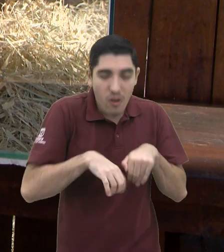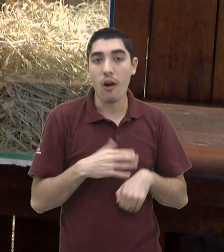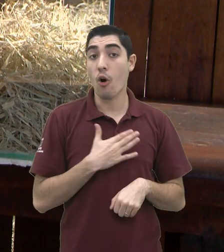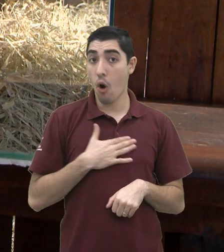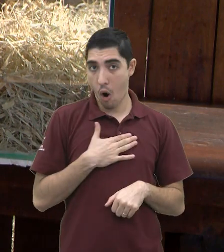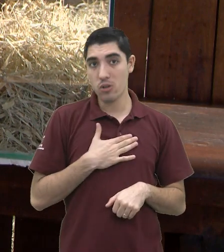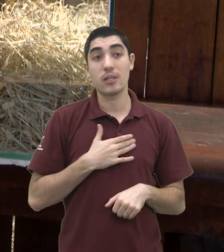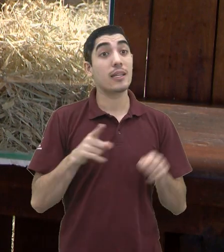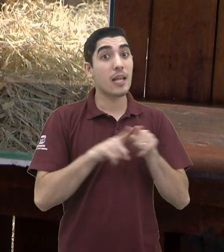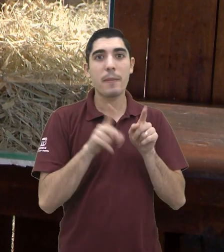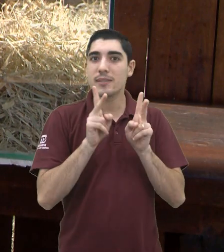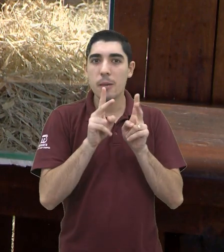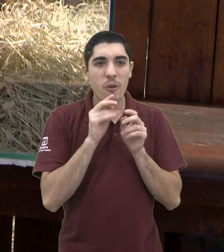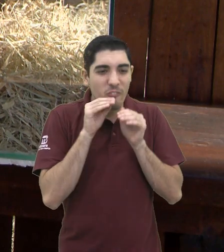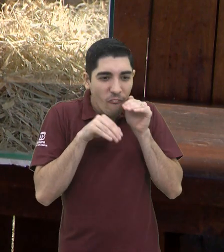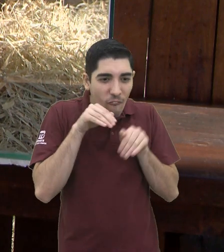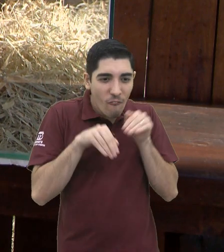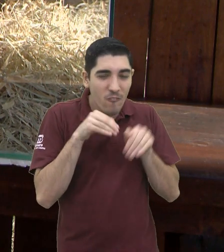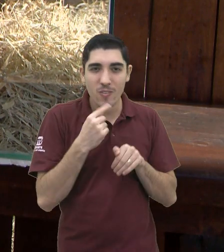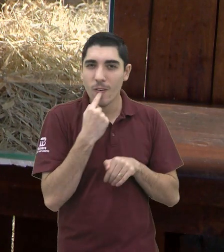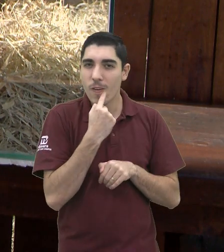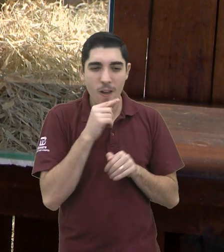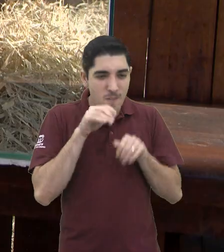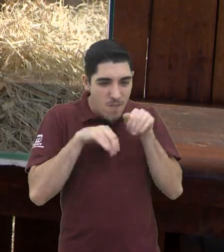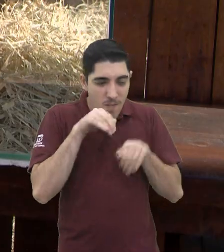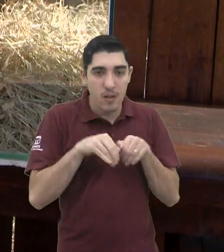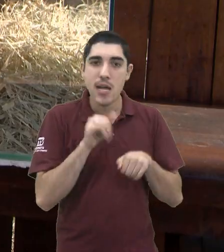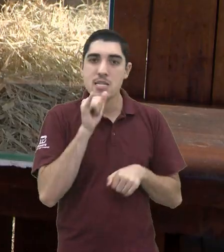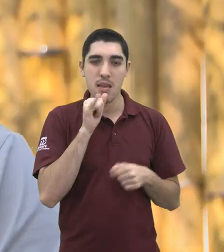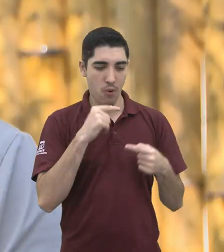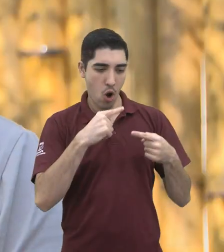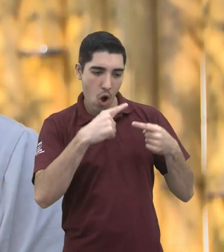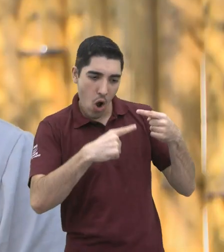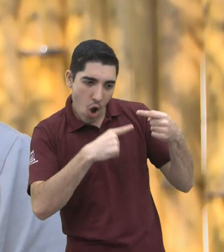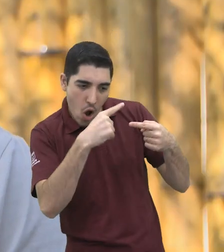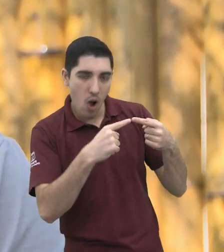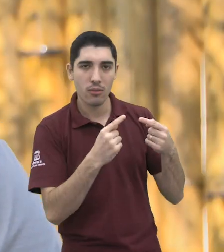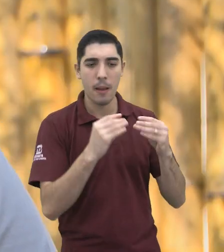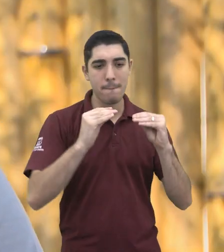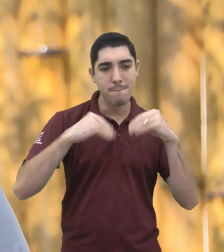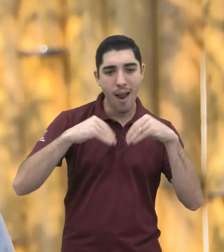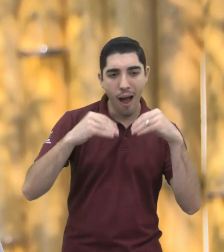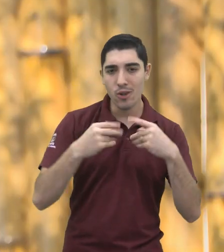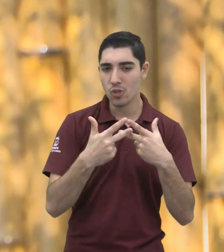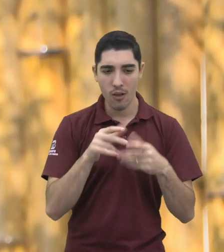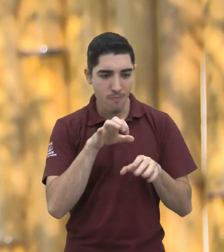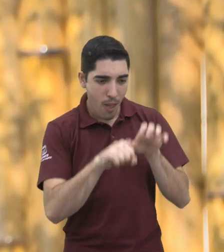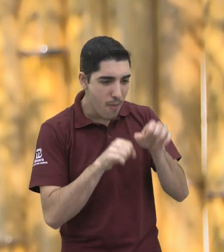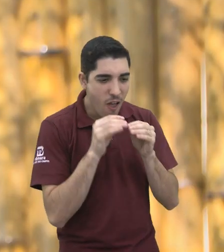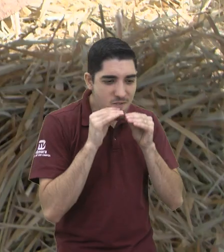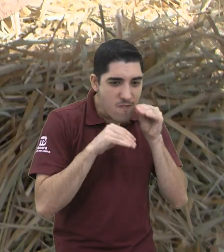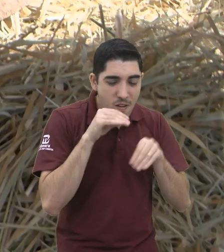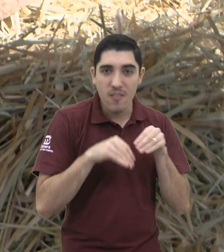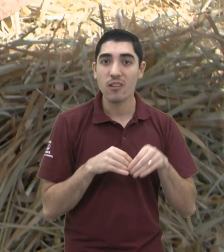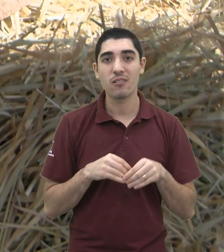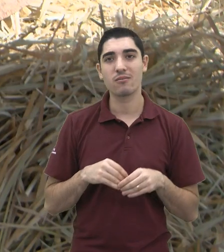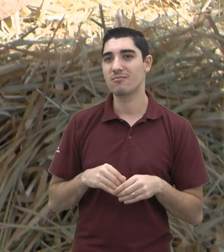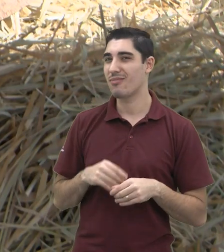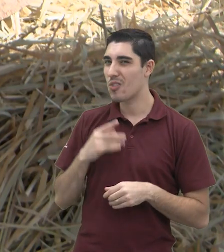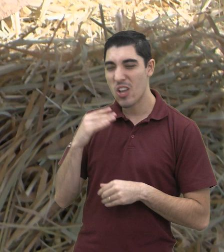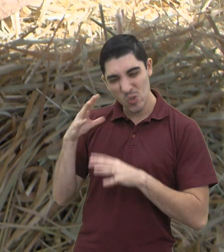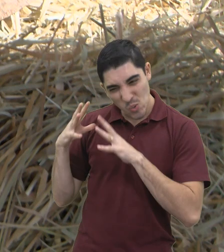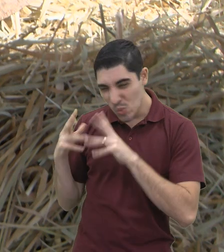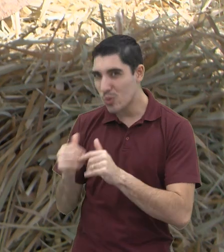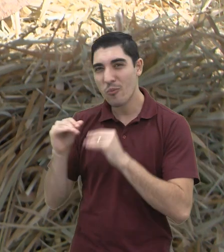cavar, Sim. fazer toquinha e tal, e roer tudo. Então, tipo, rodinha, coisa de plástico... Não adianta. Não